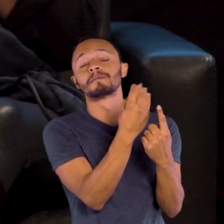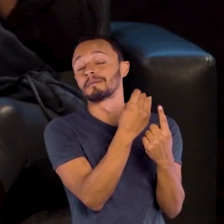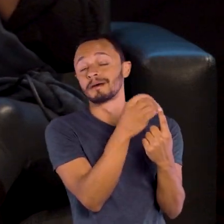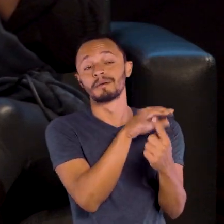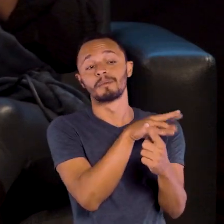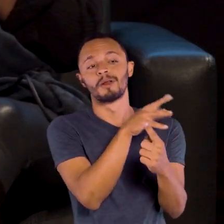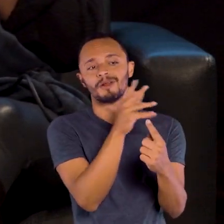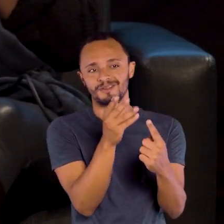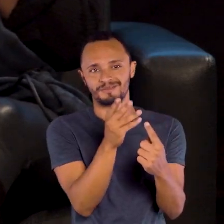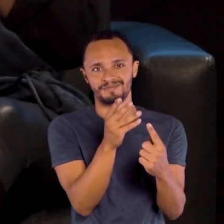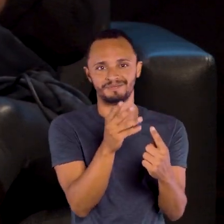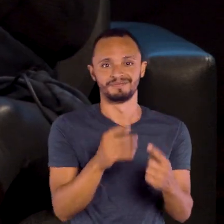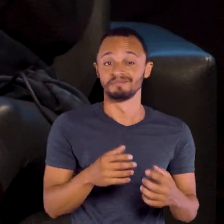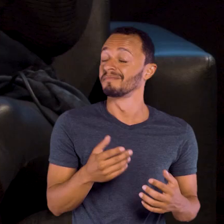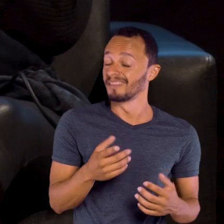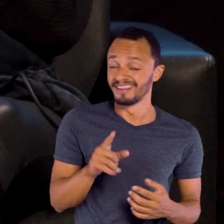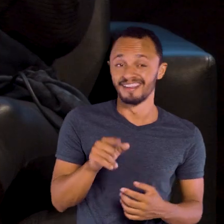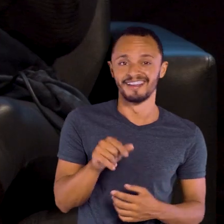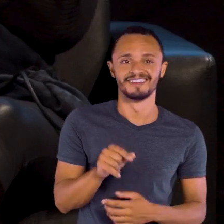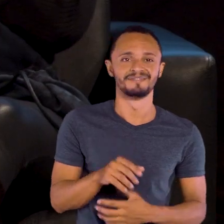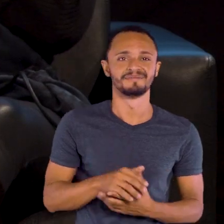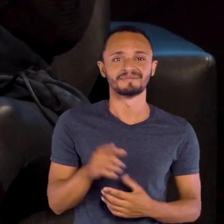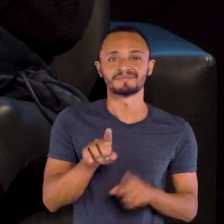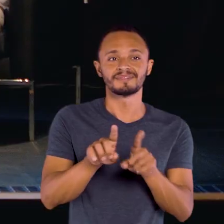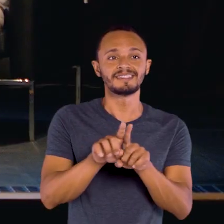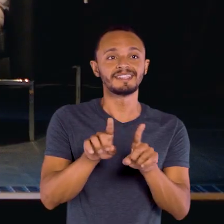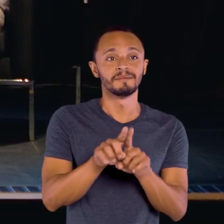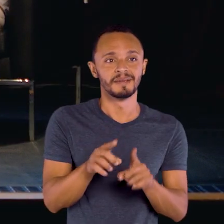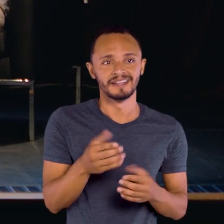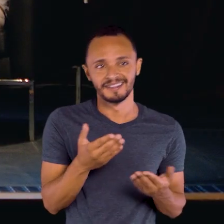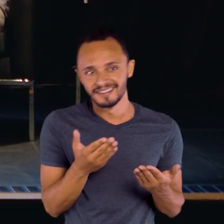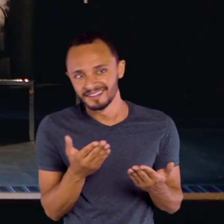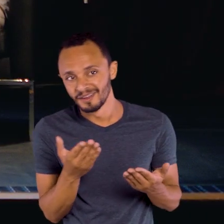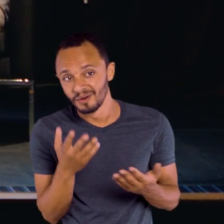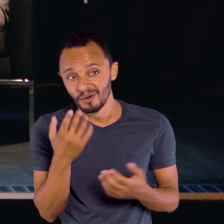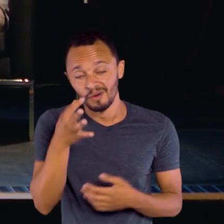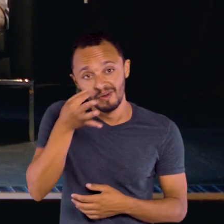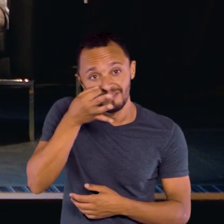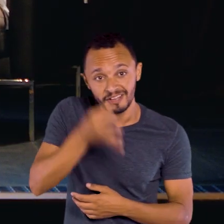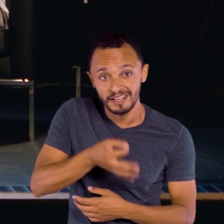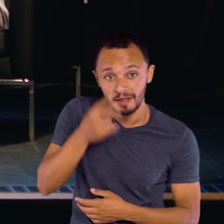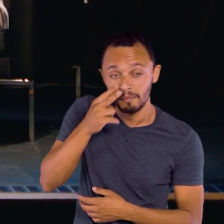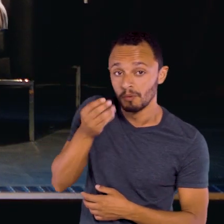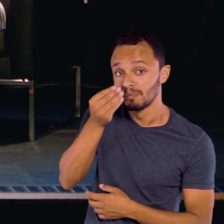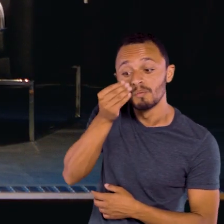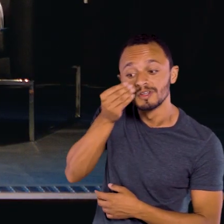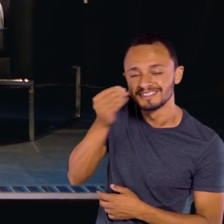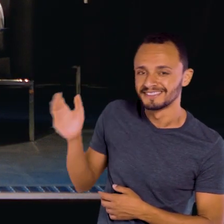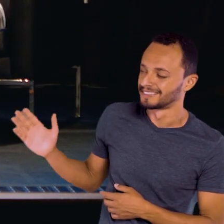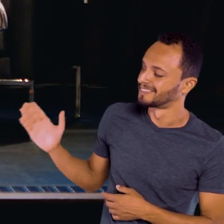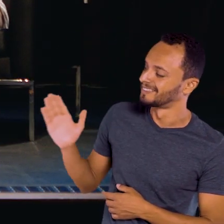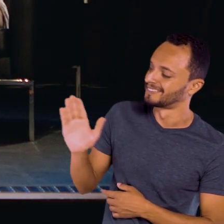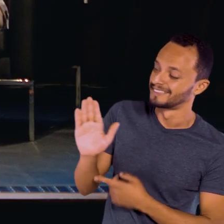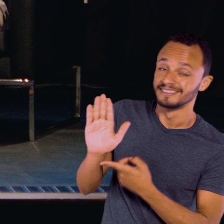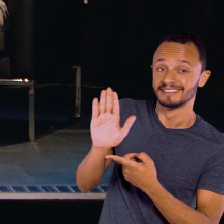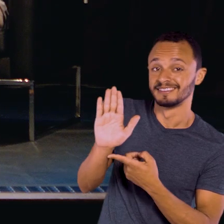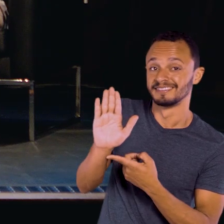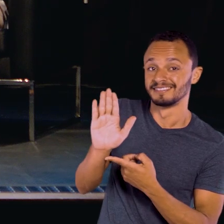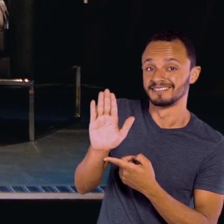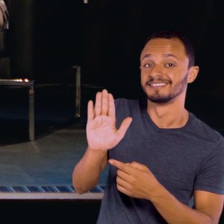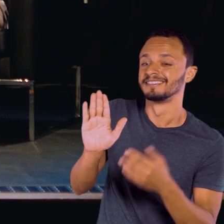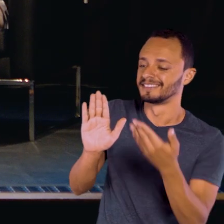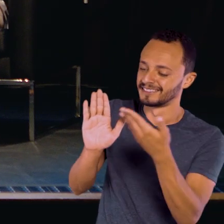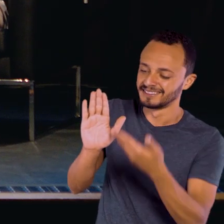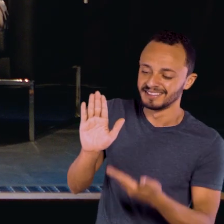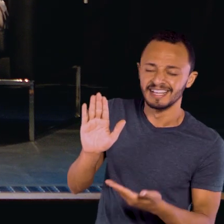que é o Contos de Axé, que é uma antologia. O autor tem medo de mostrar daqui que eu fico mostrando. É linda a capa.